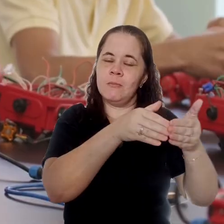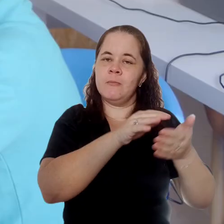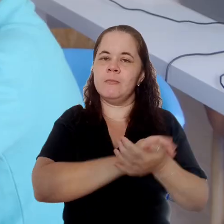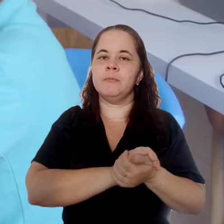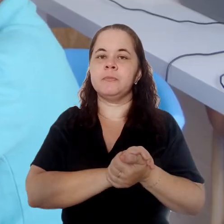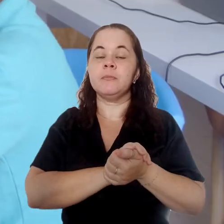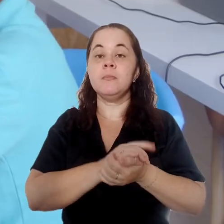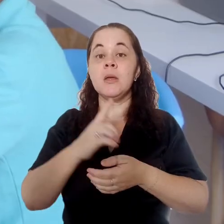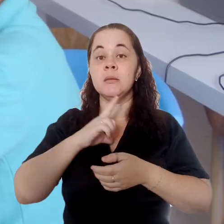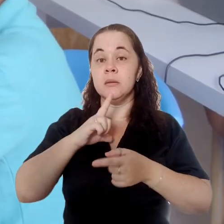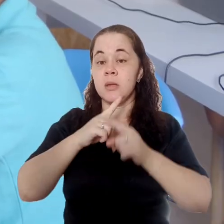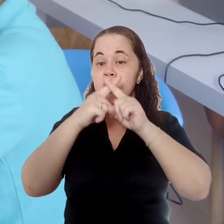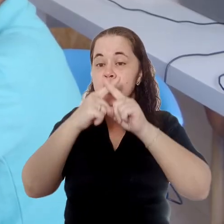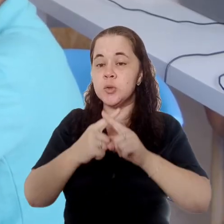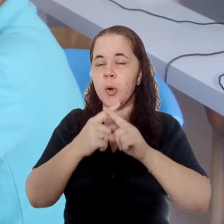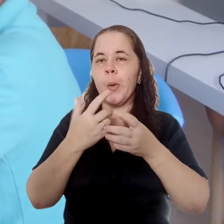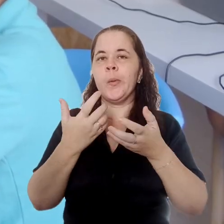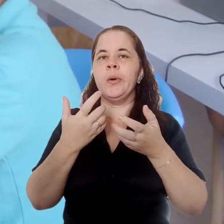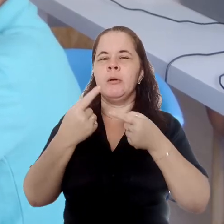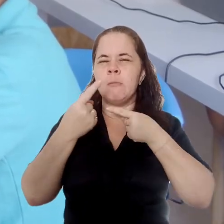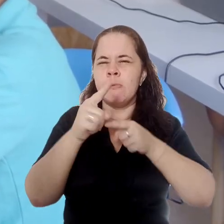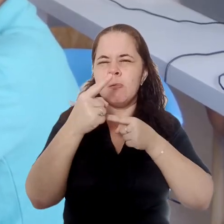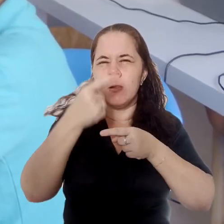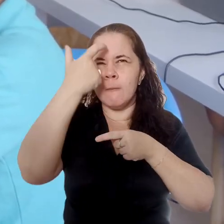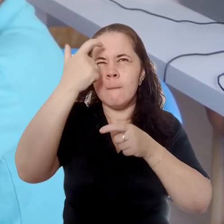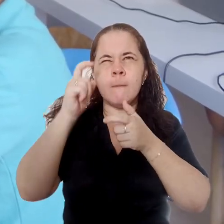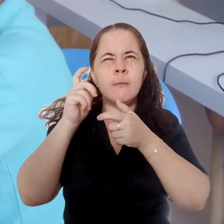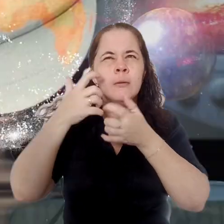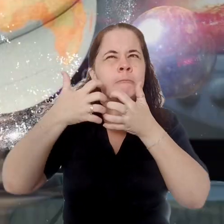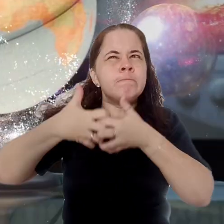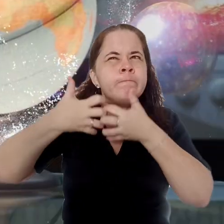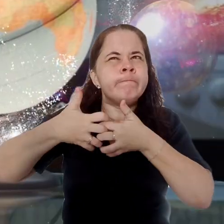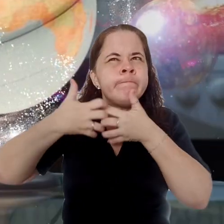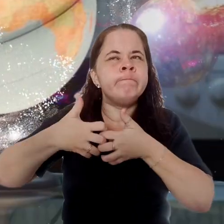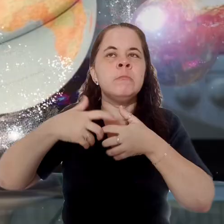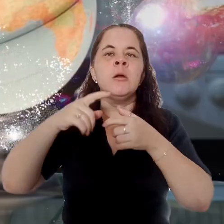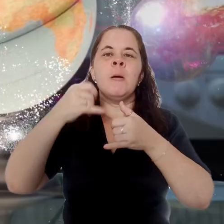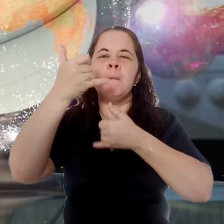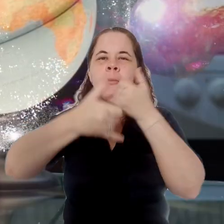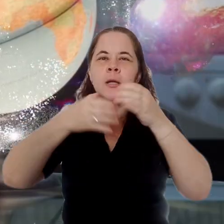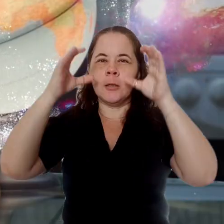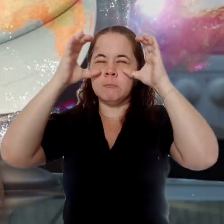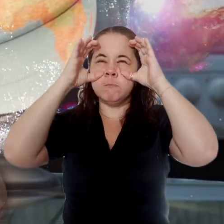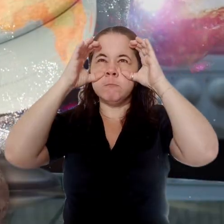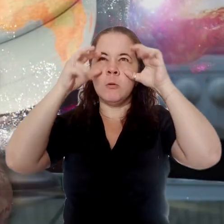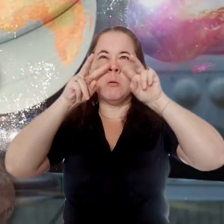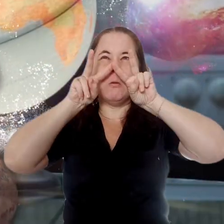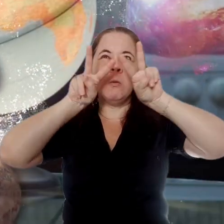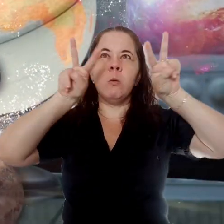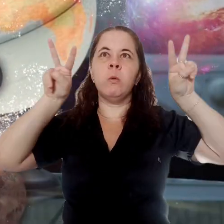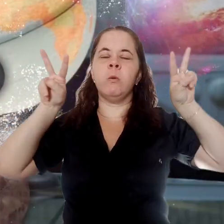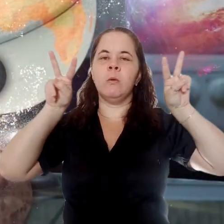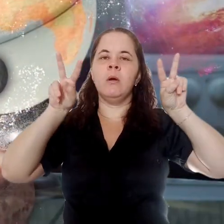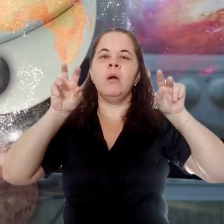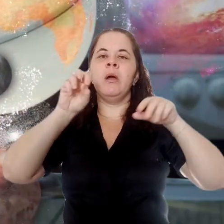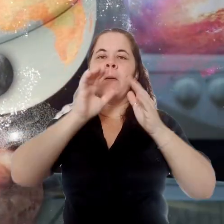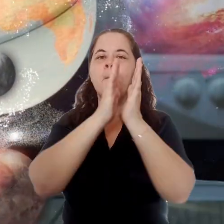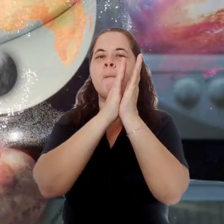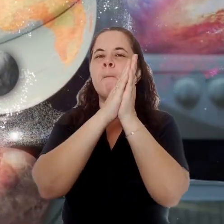raciocínio lógico, existem aplicativos educativos, brinquedos de realidade aumentada e até bonecos que interagem por